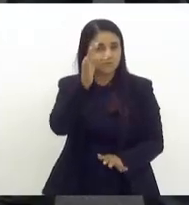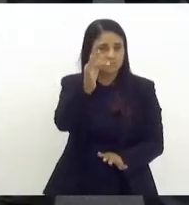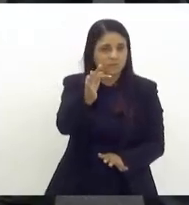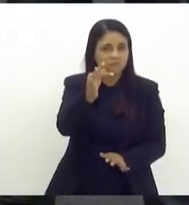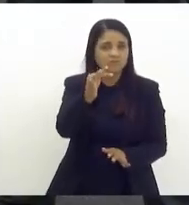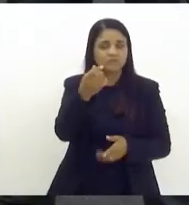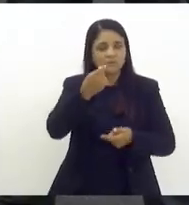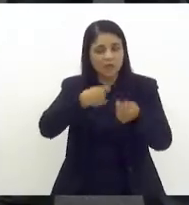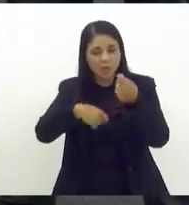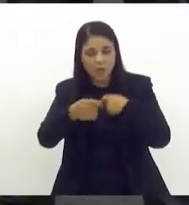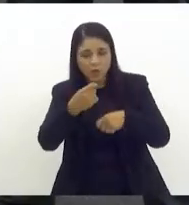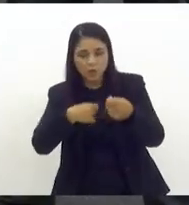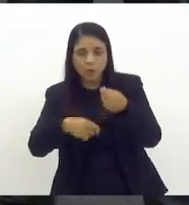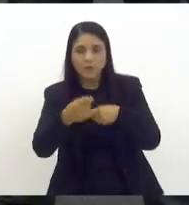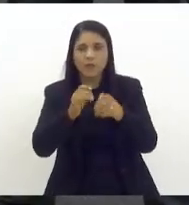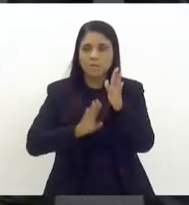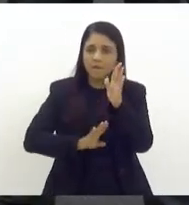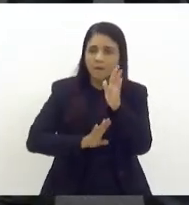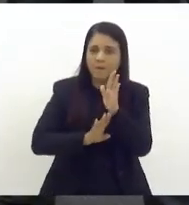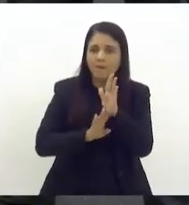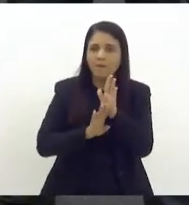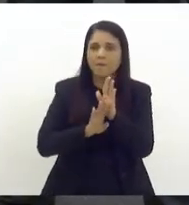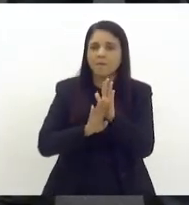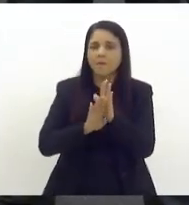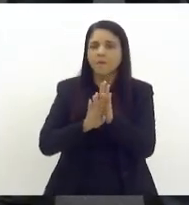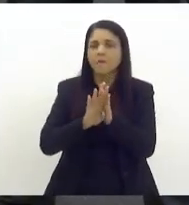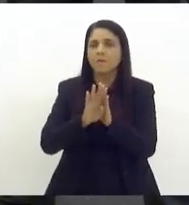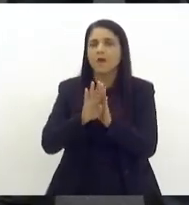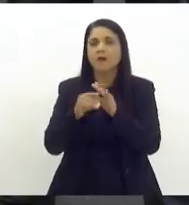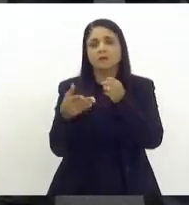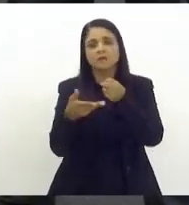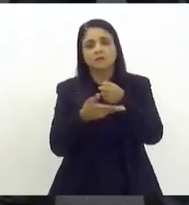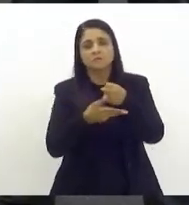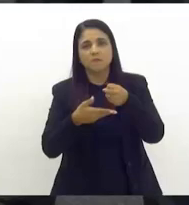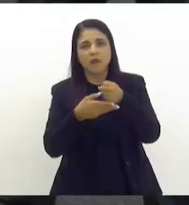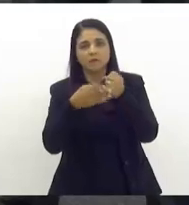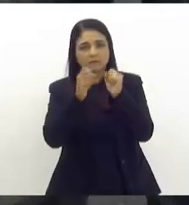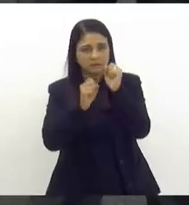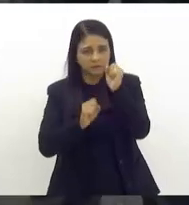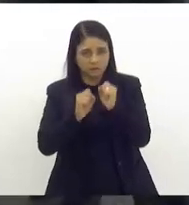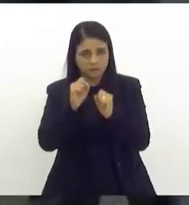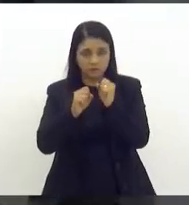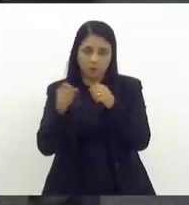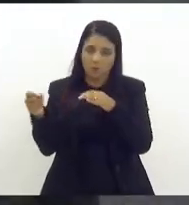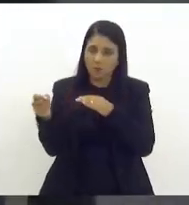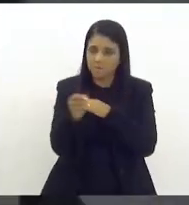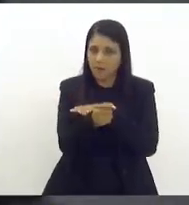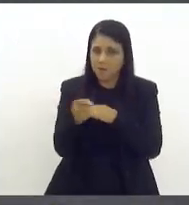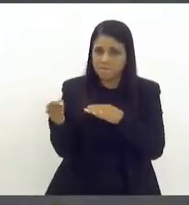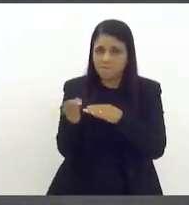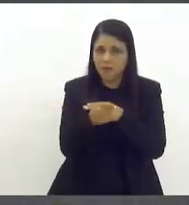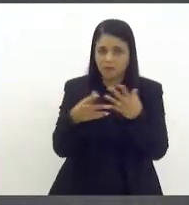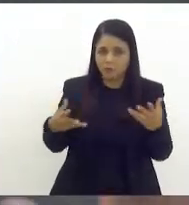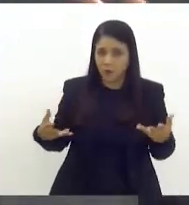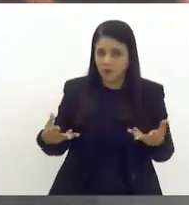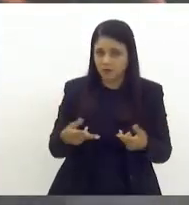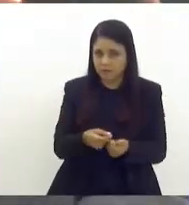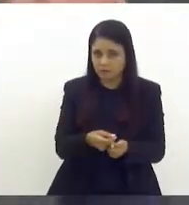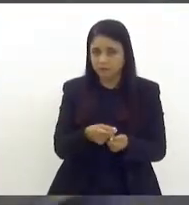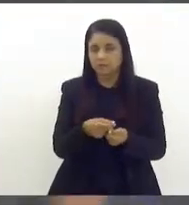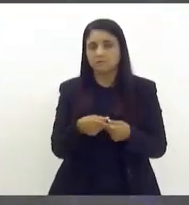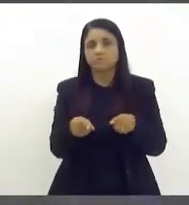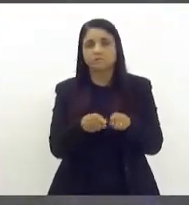da economia da do reaquecimento das bases industriais portanto gerando emprego de qualidade emprego de